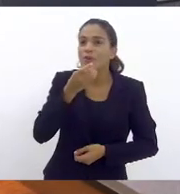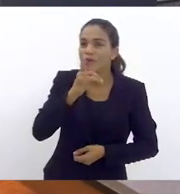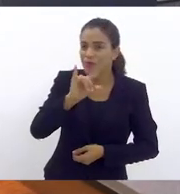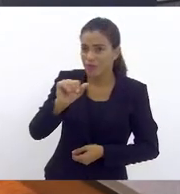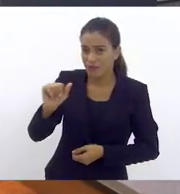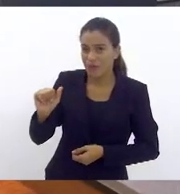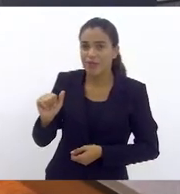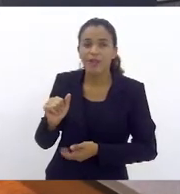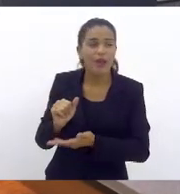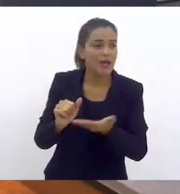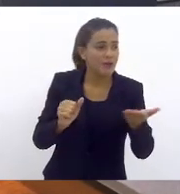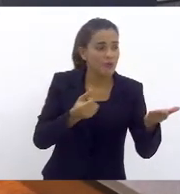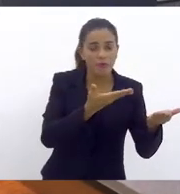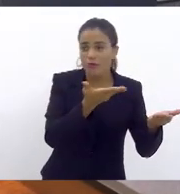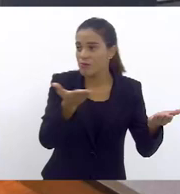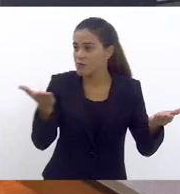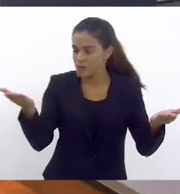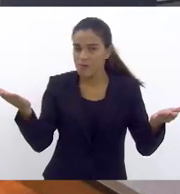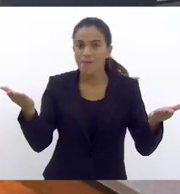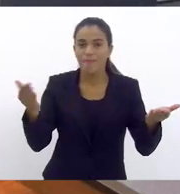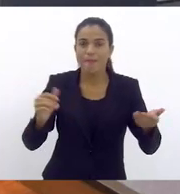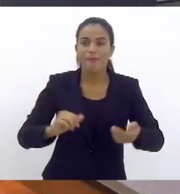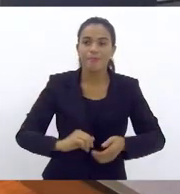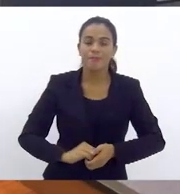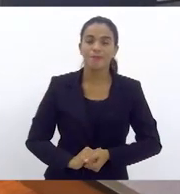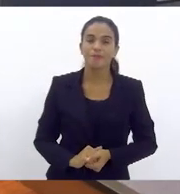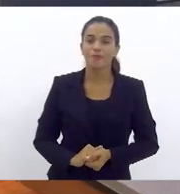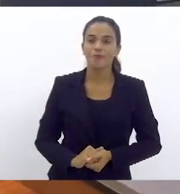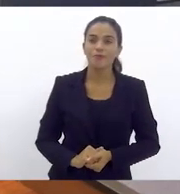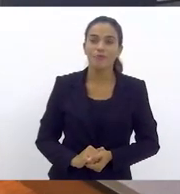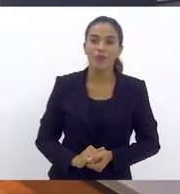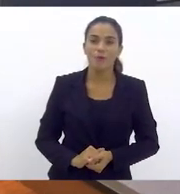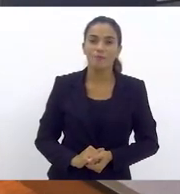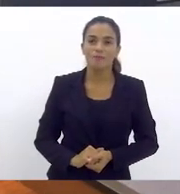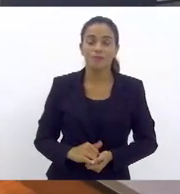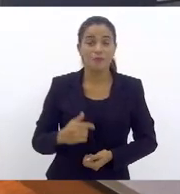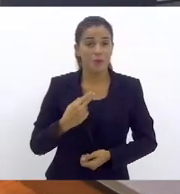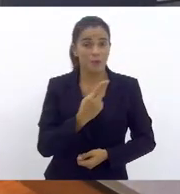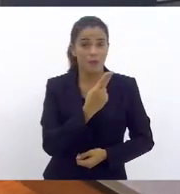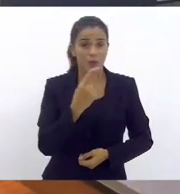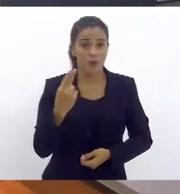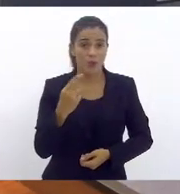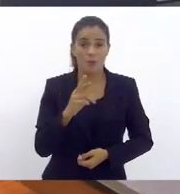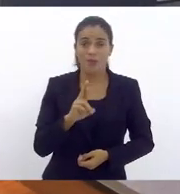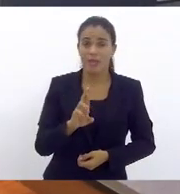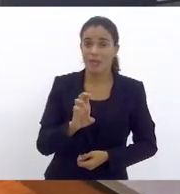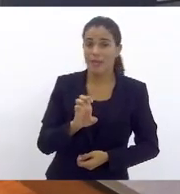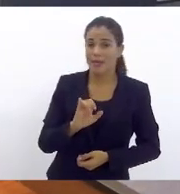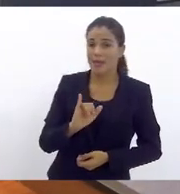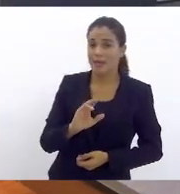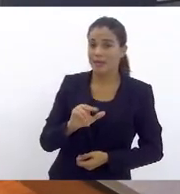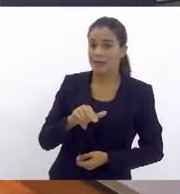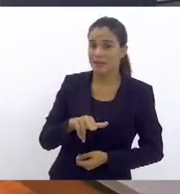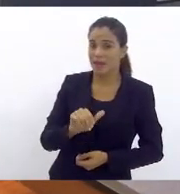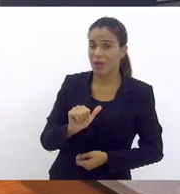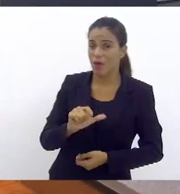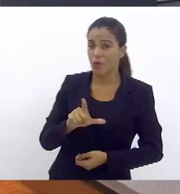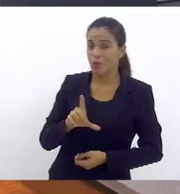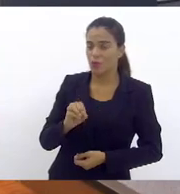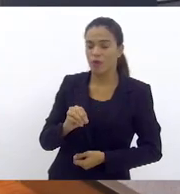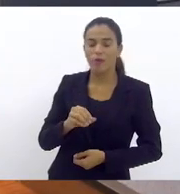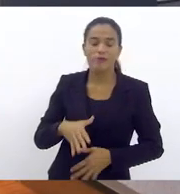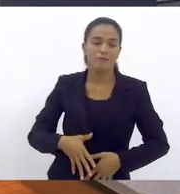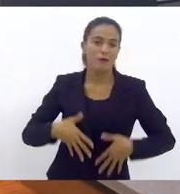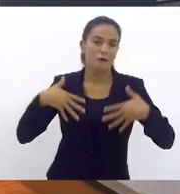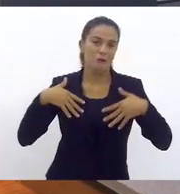todo mundo que veio meu nome é Reinaldo Guimarães eu tive a honra